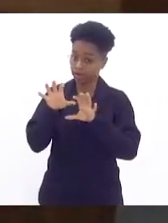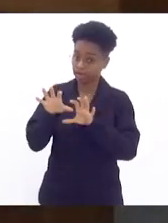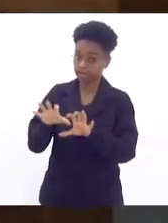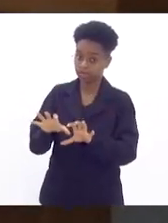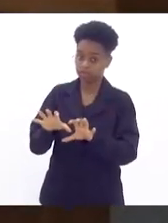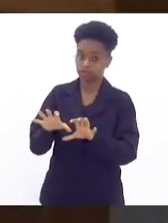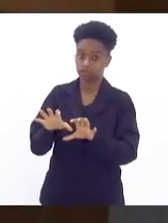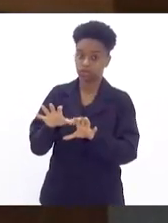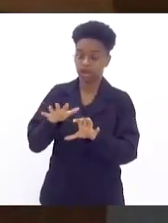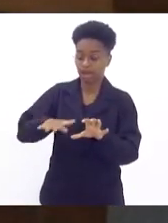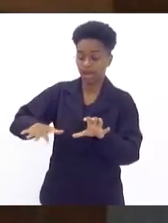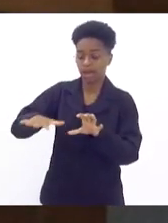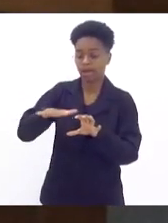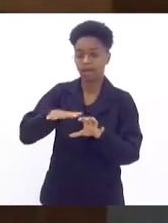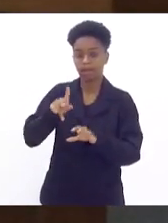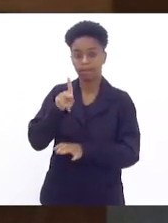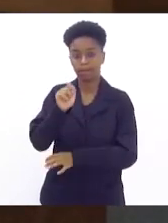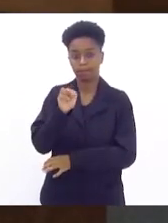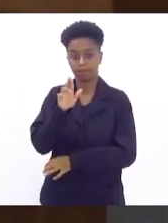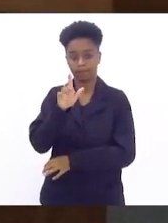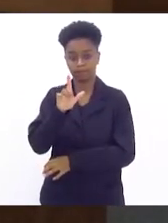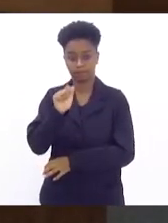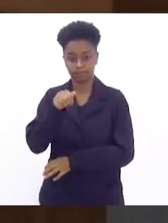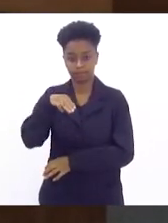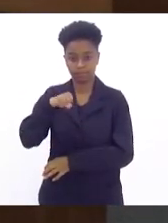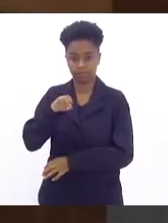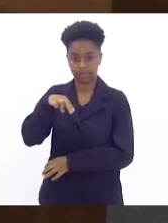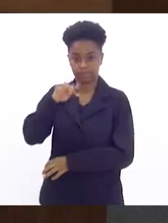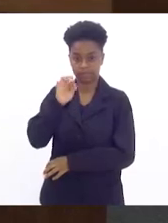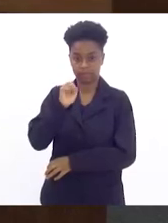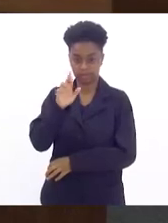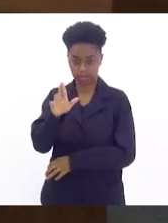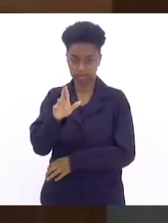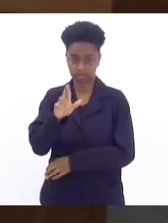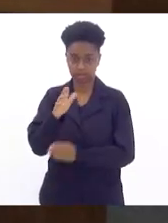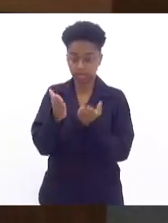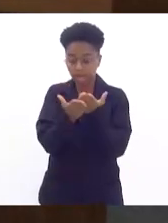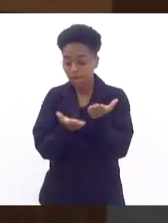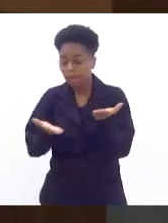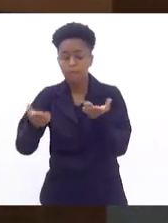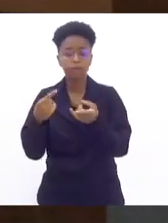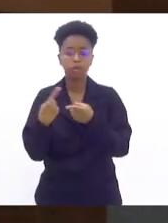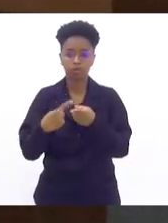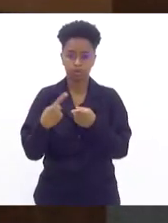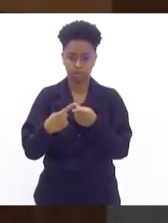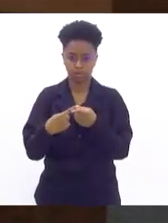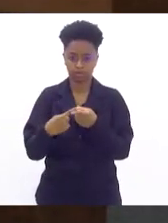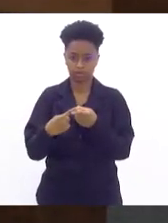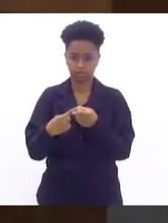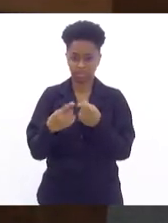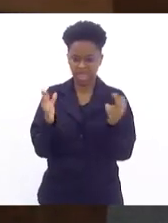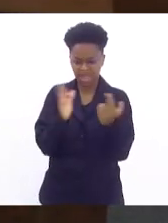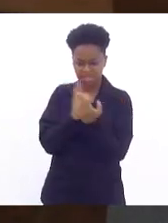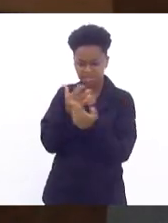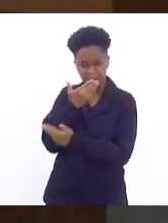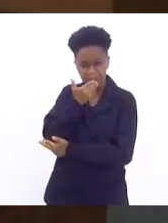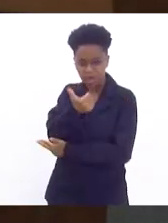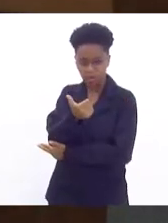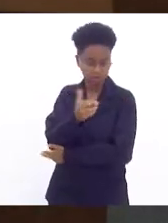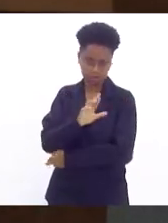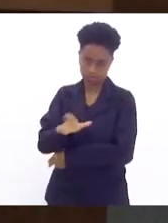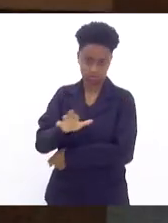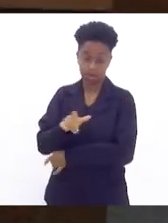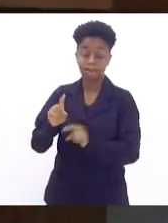parlamentar E desarquivamos por quê não quer a relação seja a melhor mas é